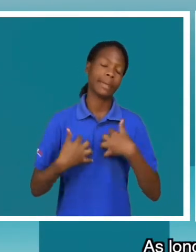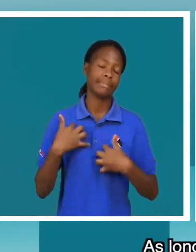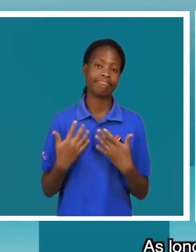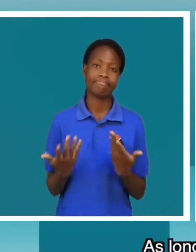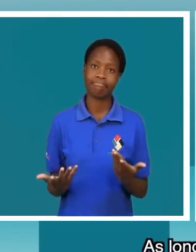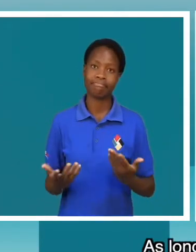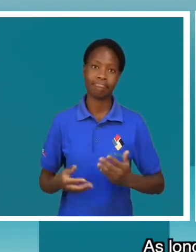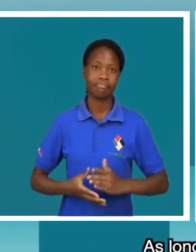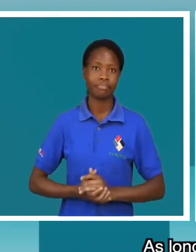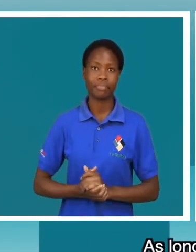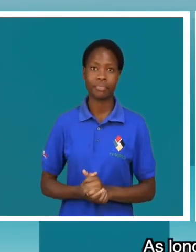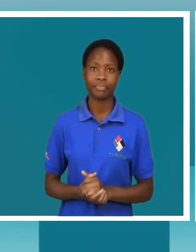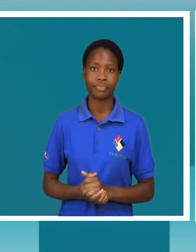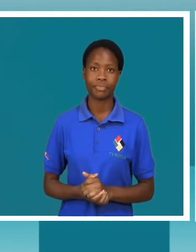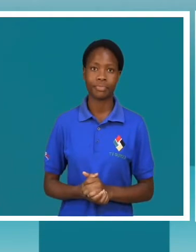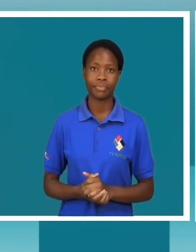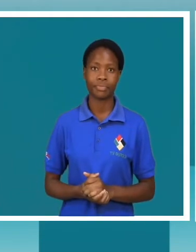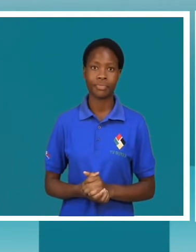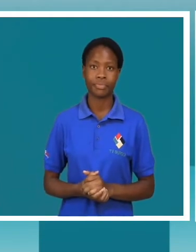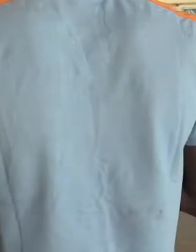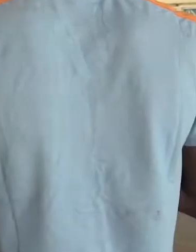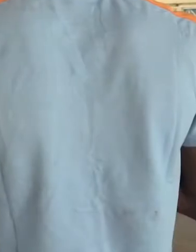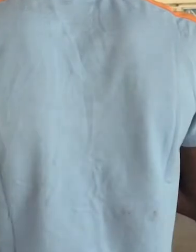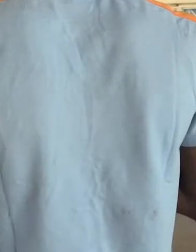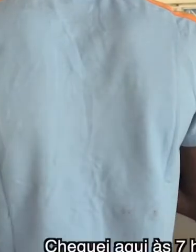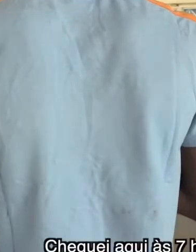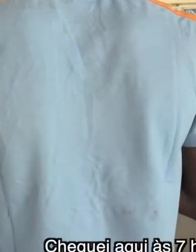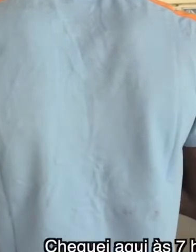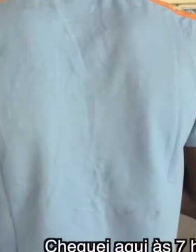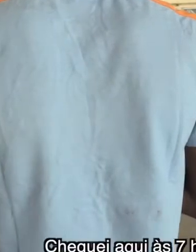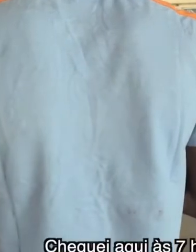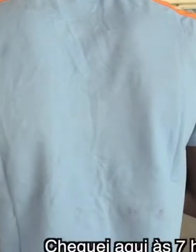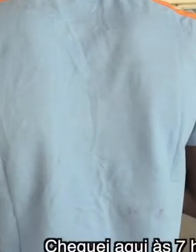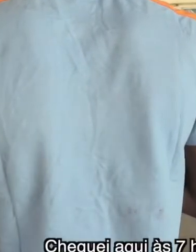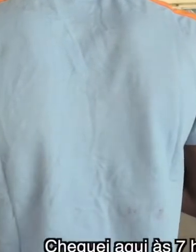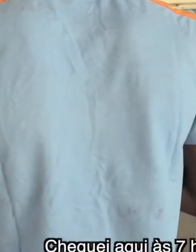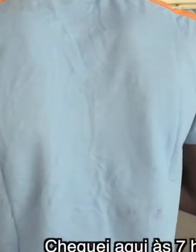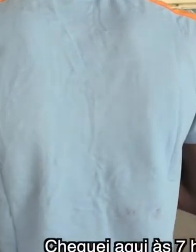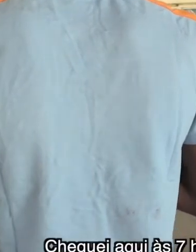maiores inquietações nesta urbe. Que às 7 horas,